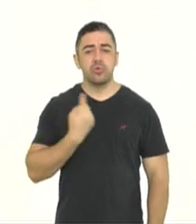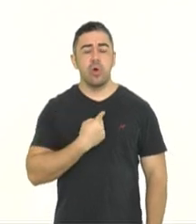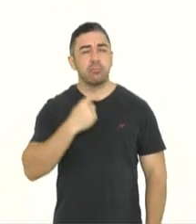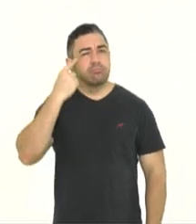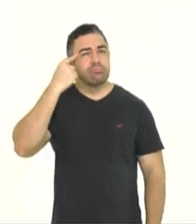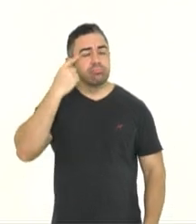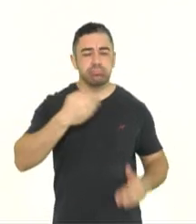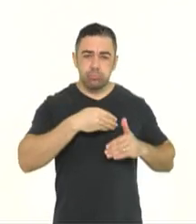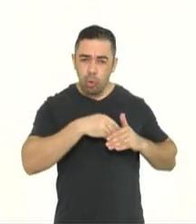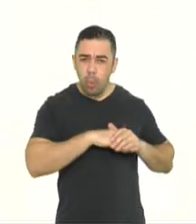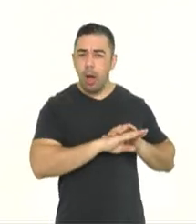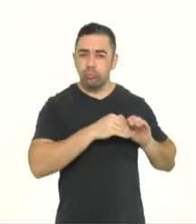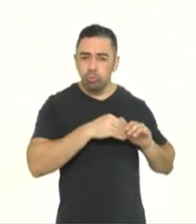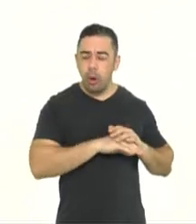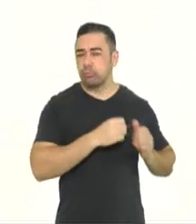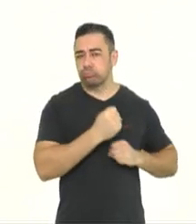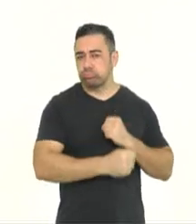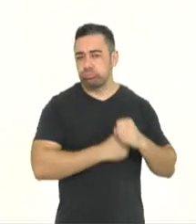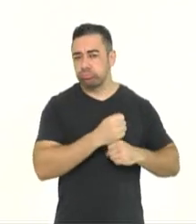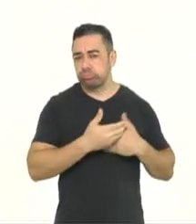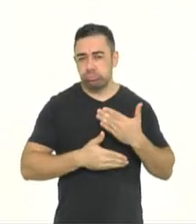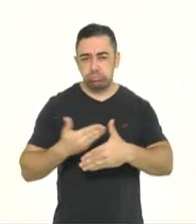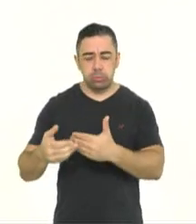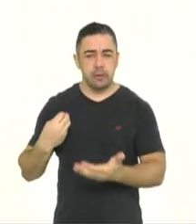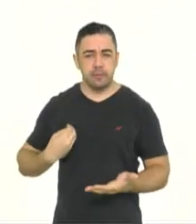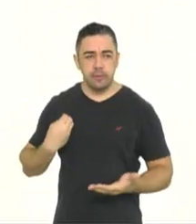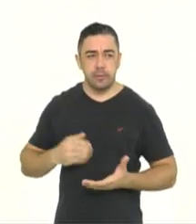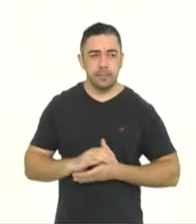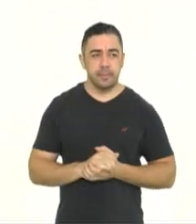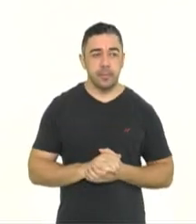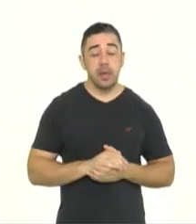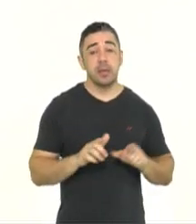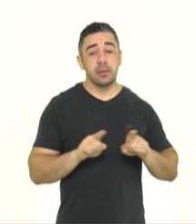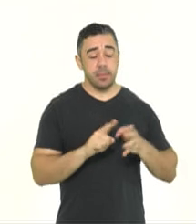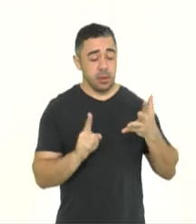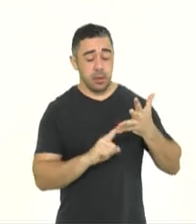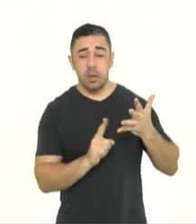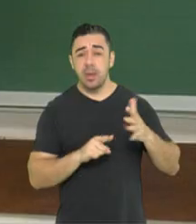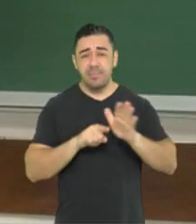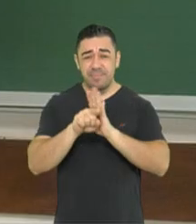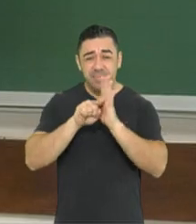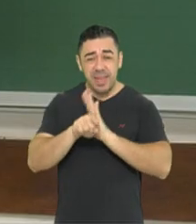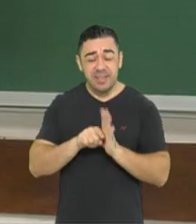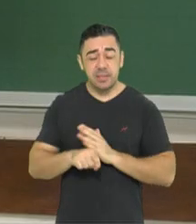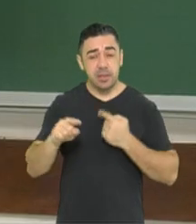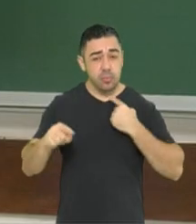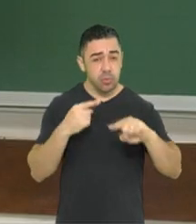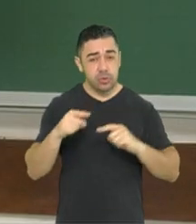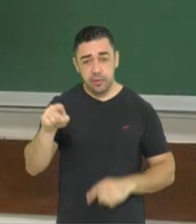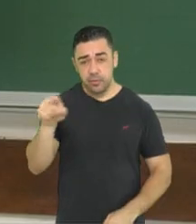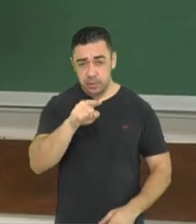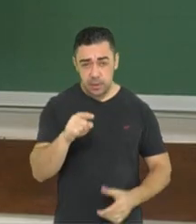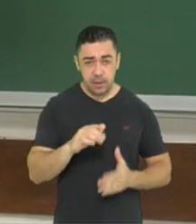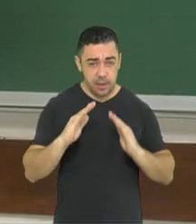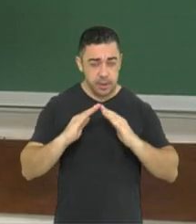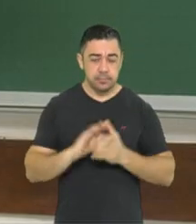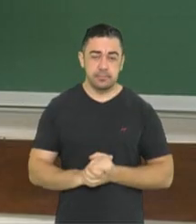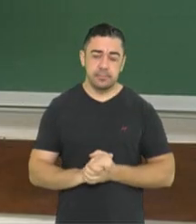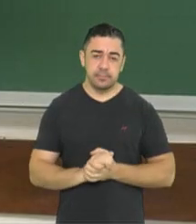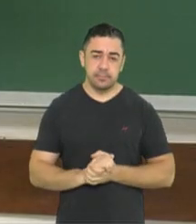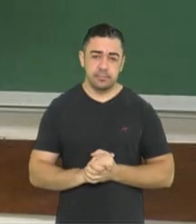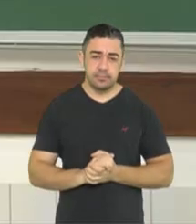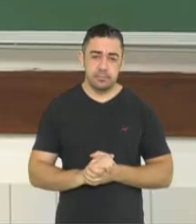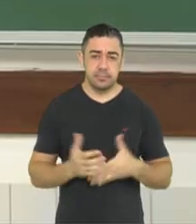né? Acumula ao longo da nossa vida, e um pouquinho de pesquisa musical aí que vocês fizeram em casa.